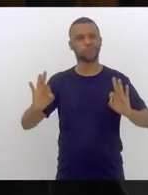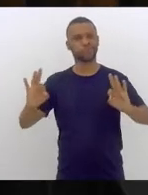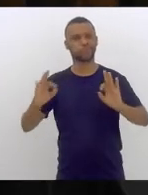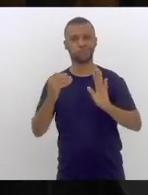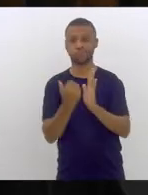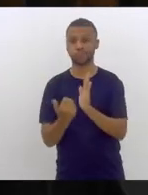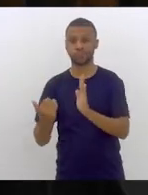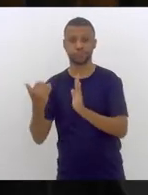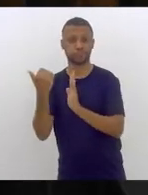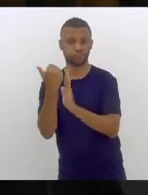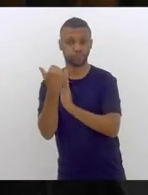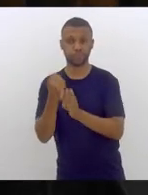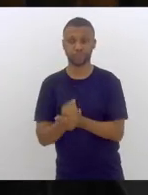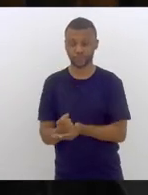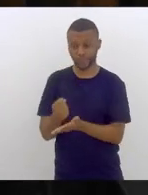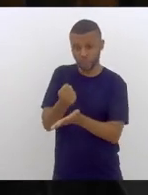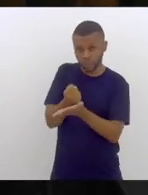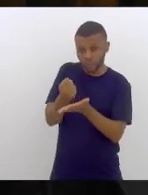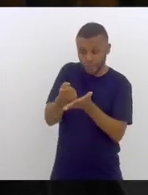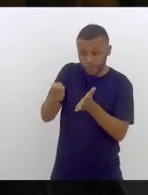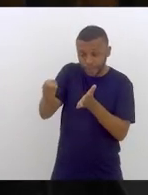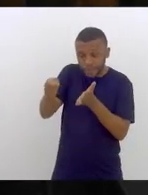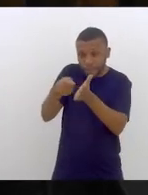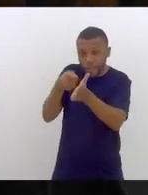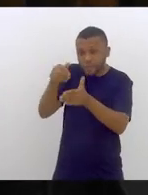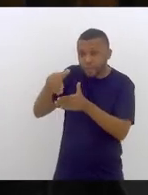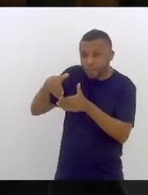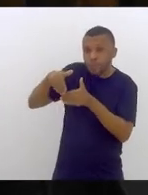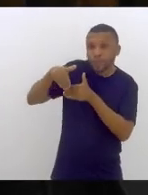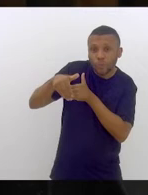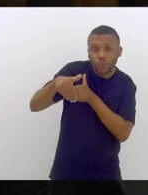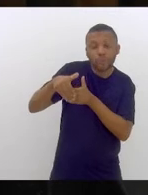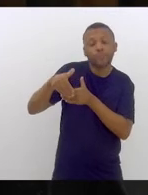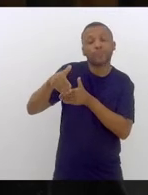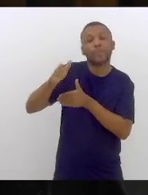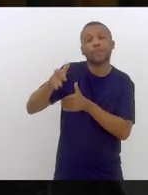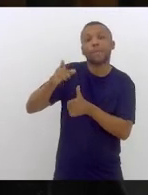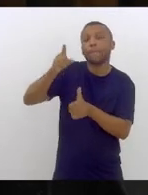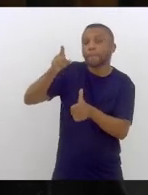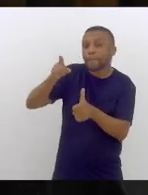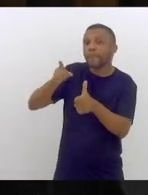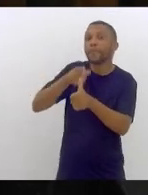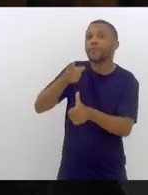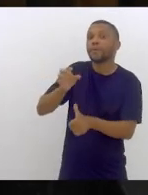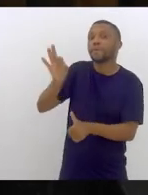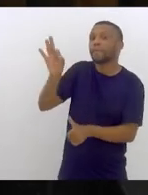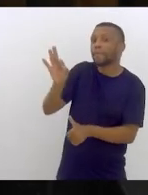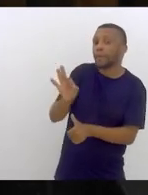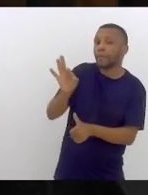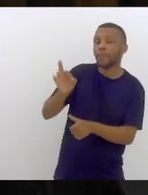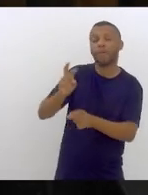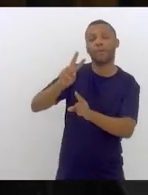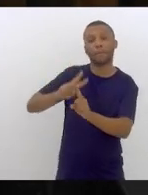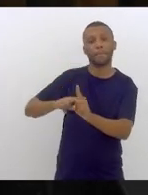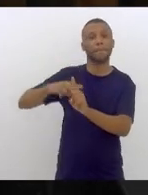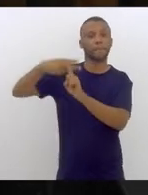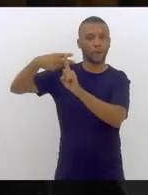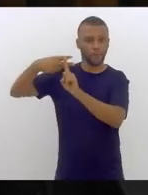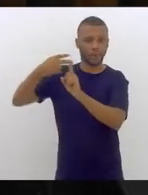mal Esses contratos são assinados já vem o primeiro percentual de reajustamento